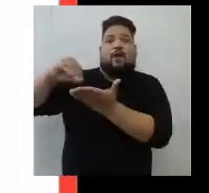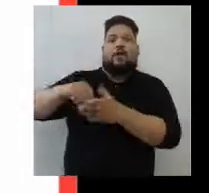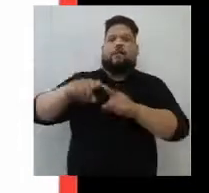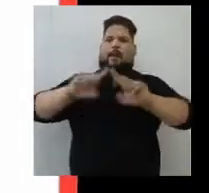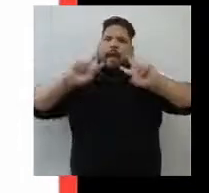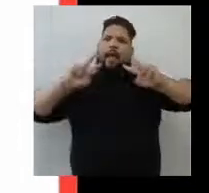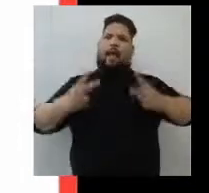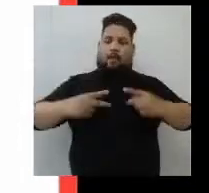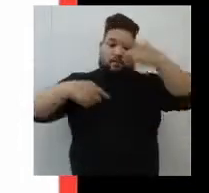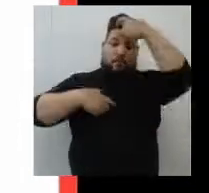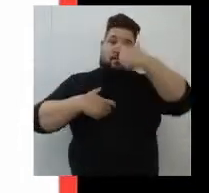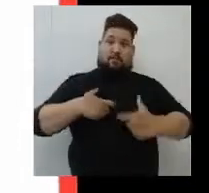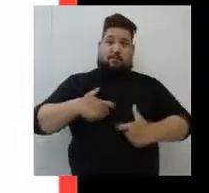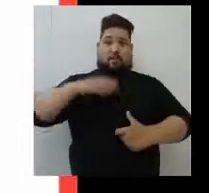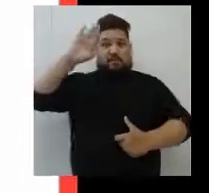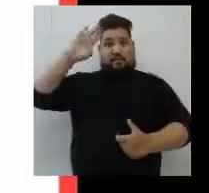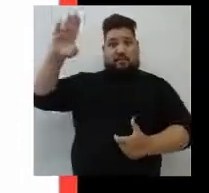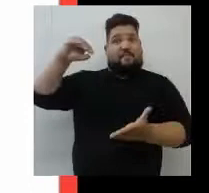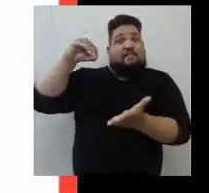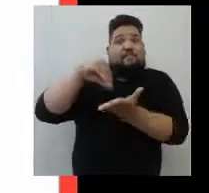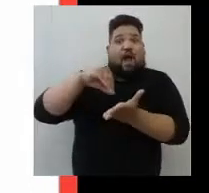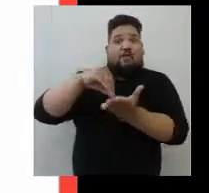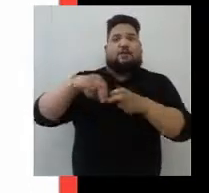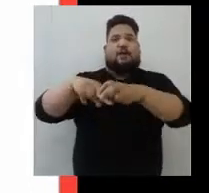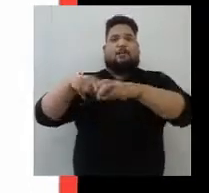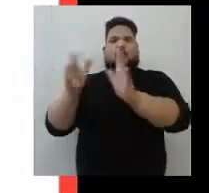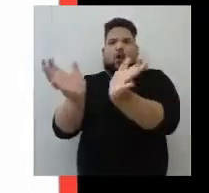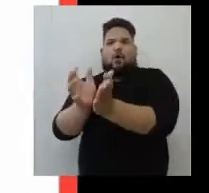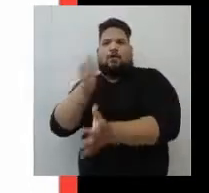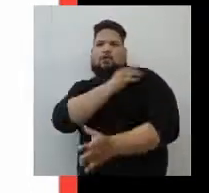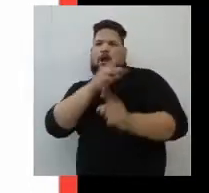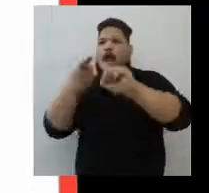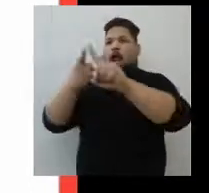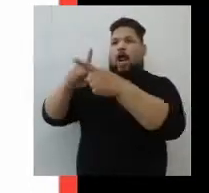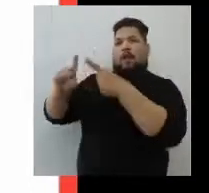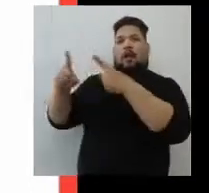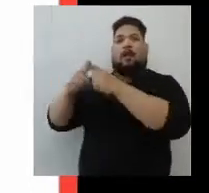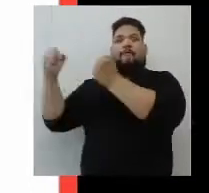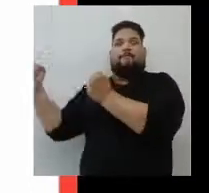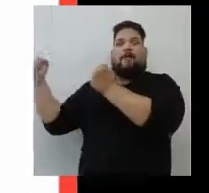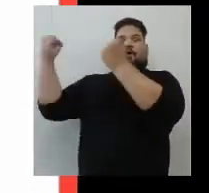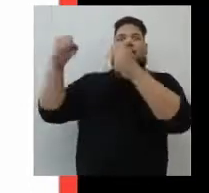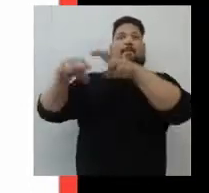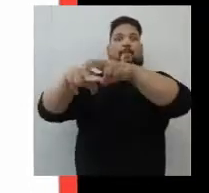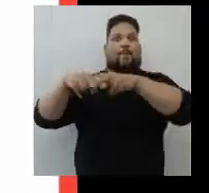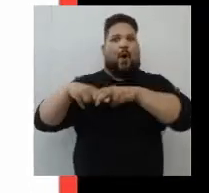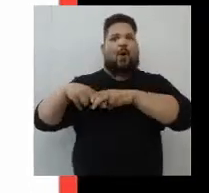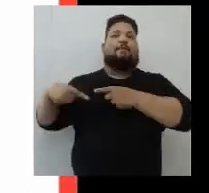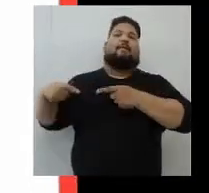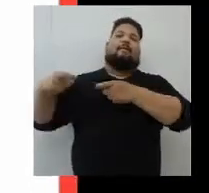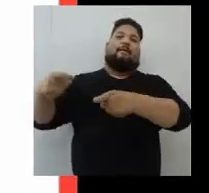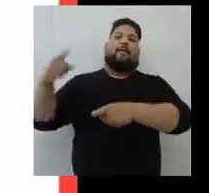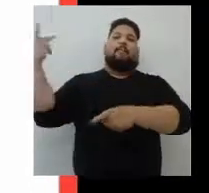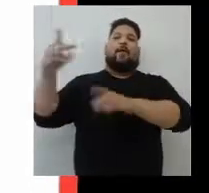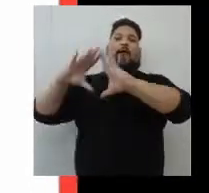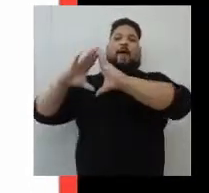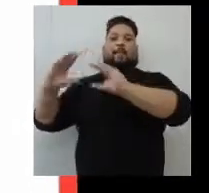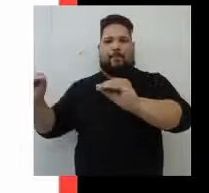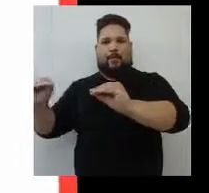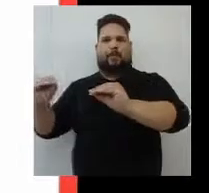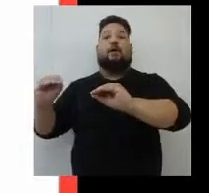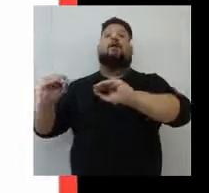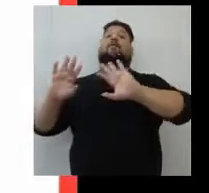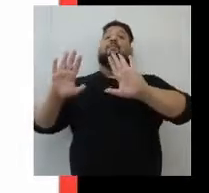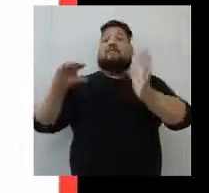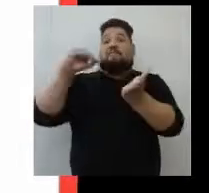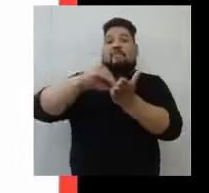reconhecimento. Então, o exército volta fortalecido depois da Guerra do Paraguai, mas sem o